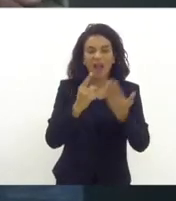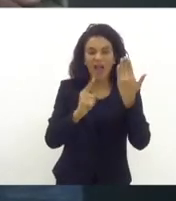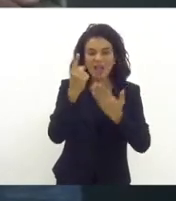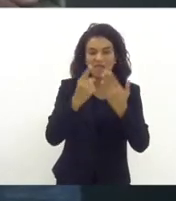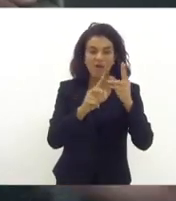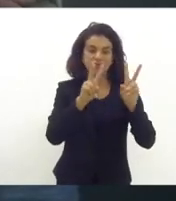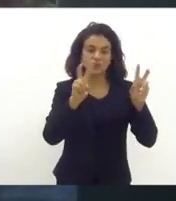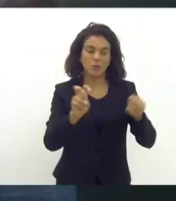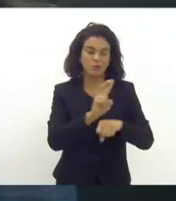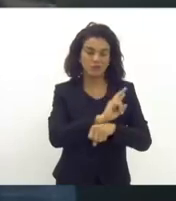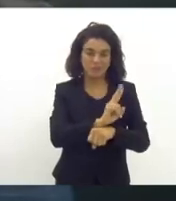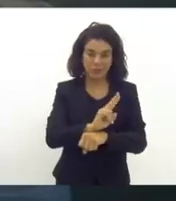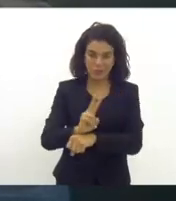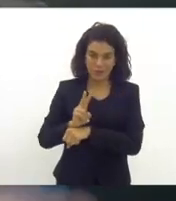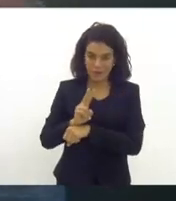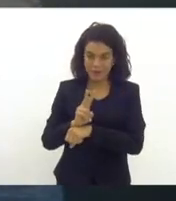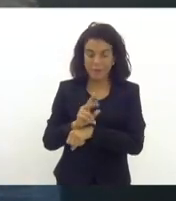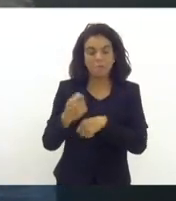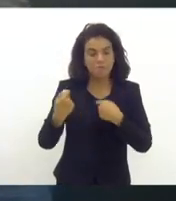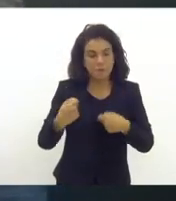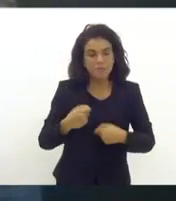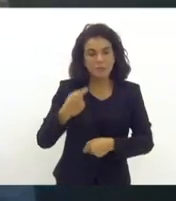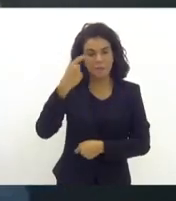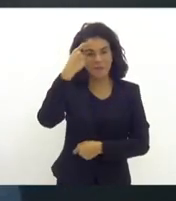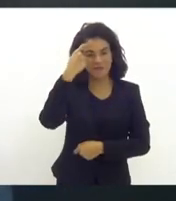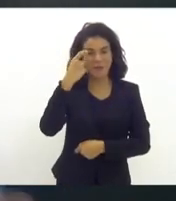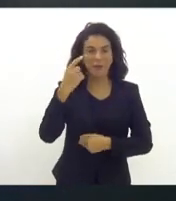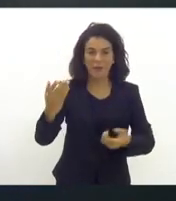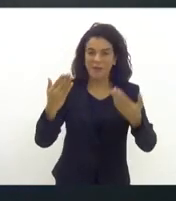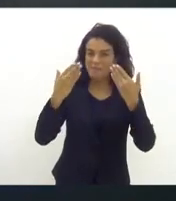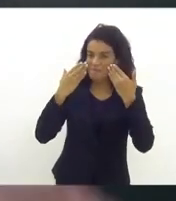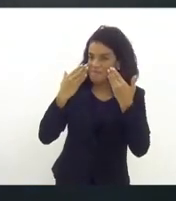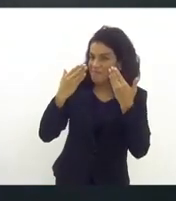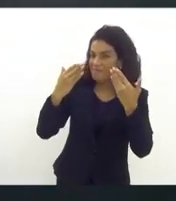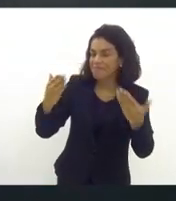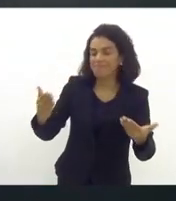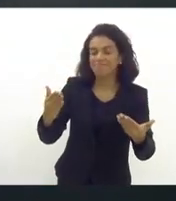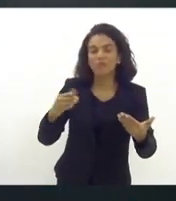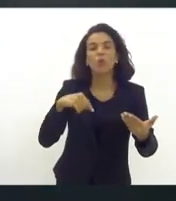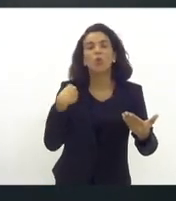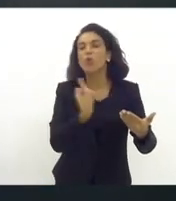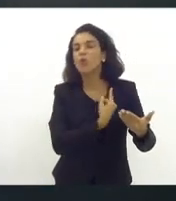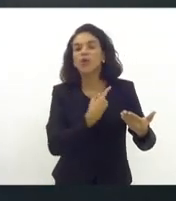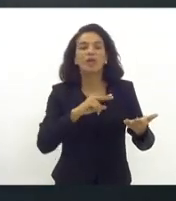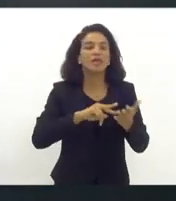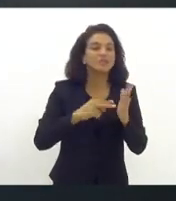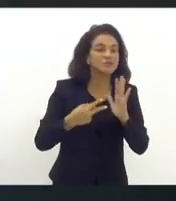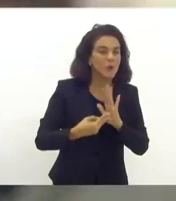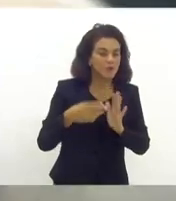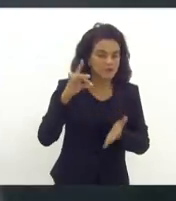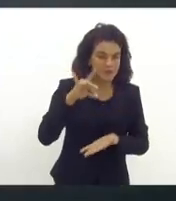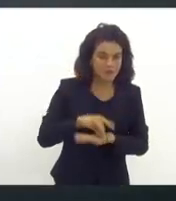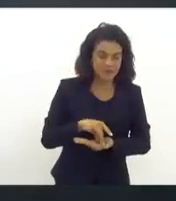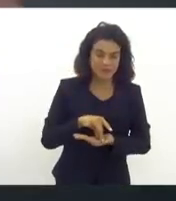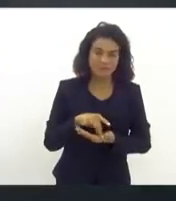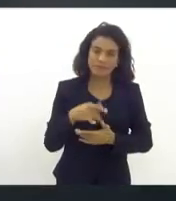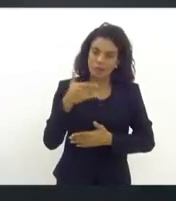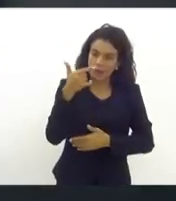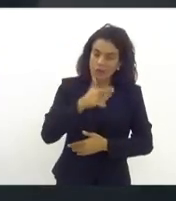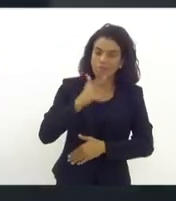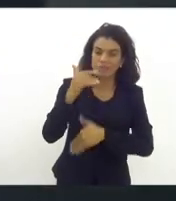de segurança a gente tem que pensar é pelo lado da manifestação que somos quem somos de verdade para que a